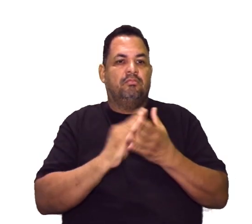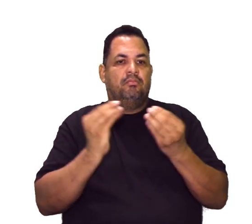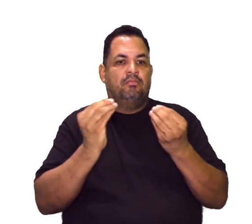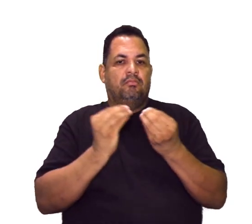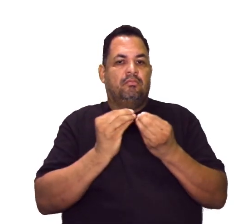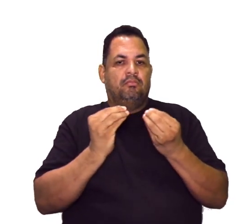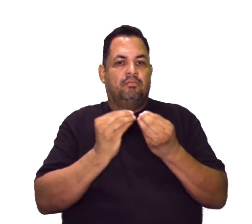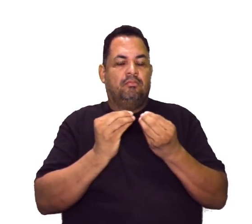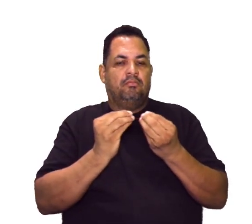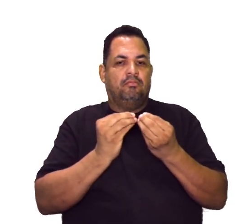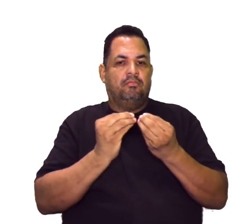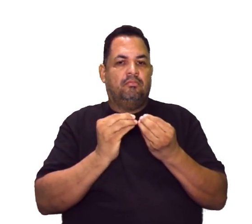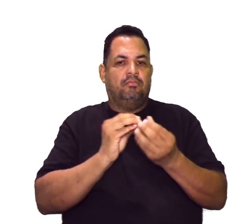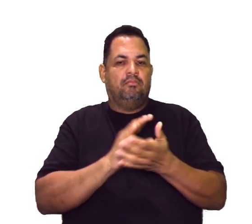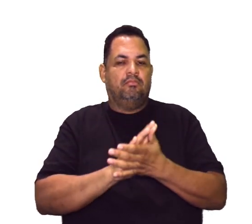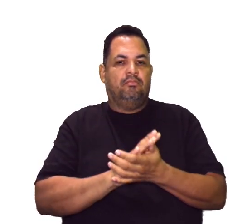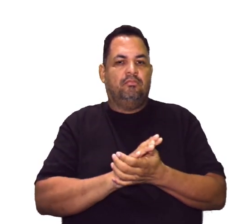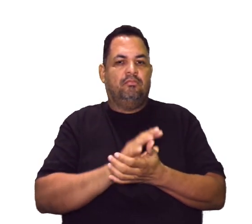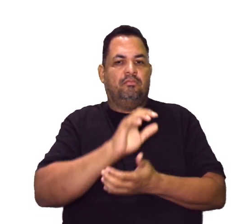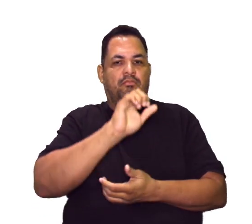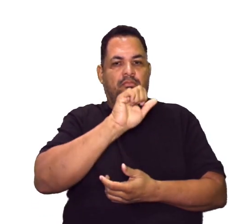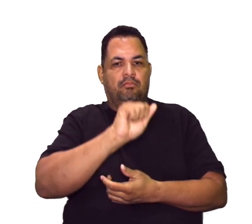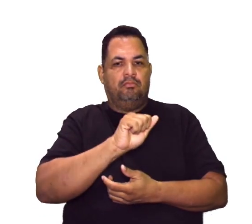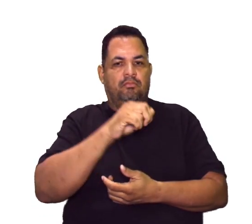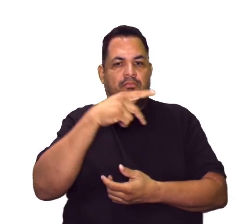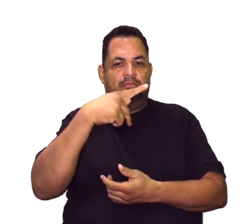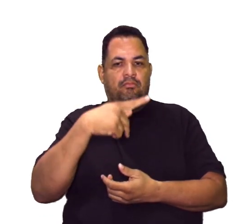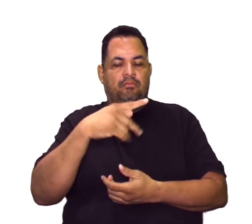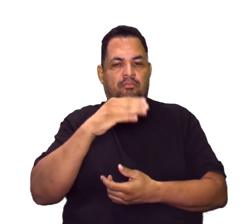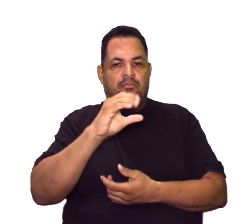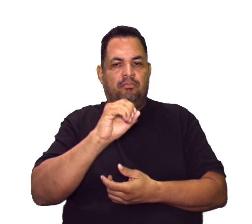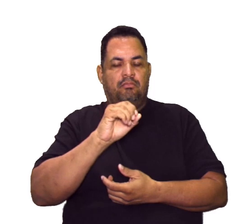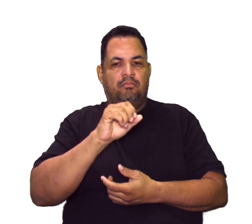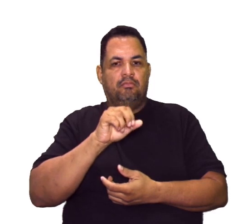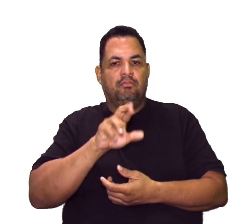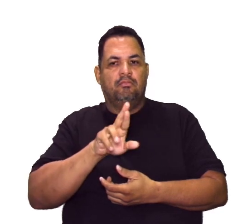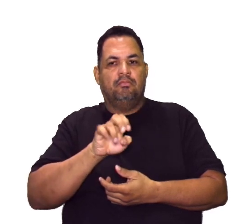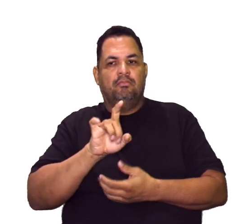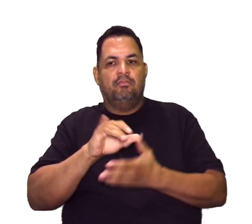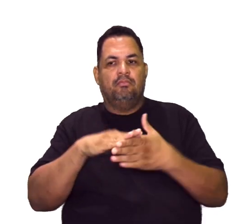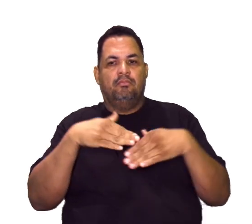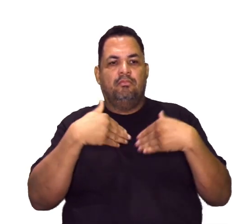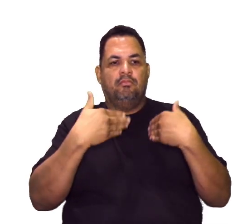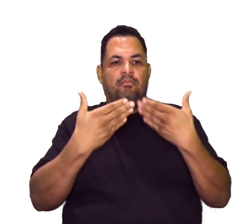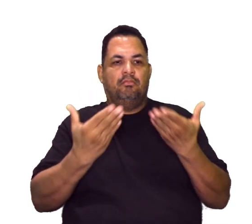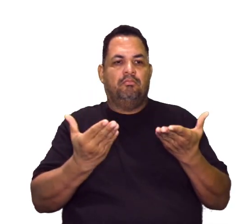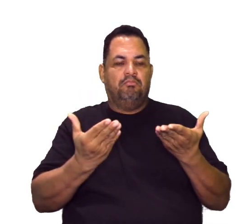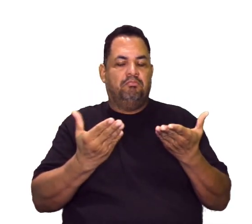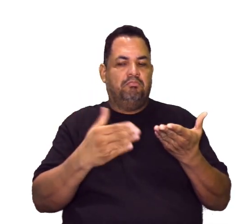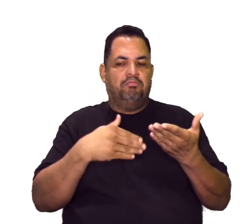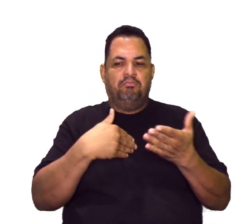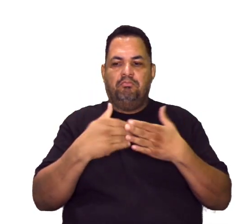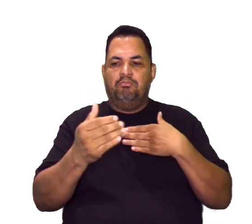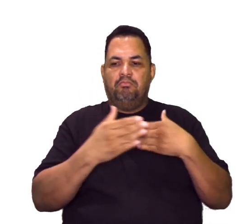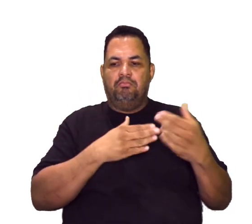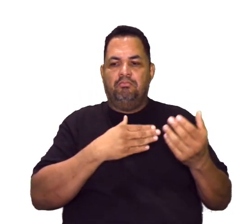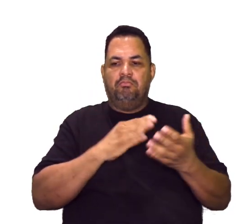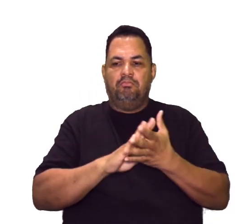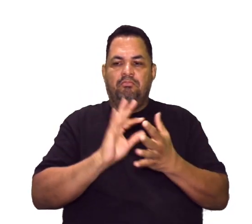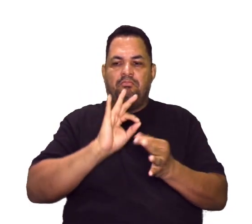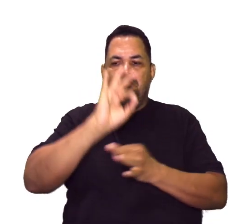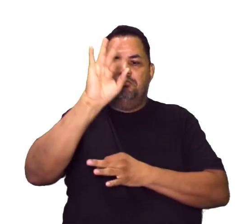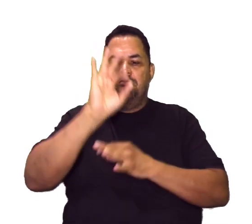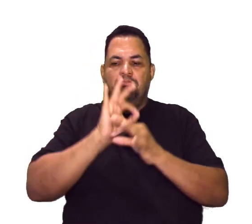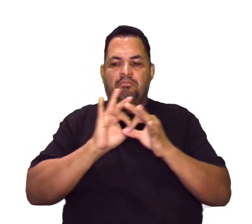provavelmente é apolar, qualquer que seja a sua